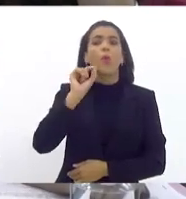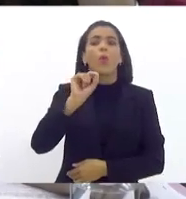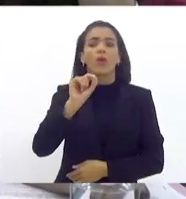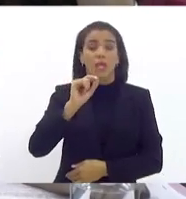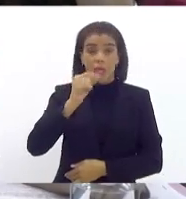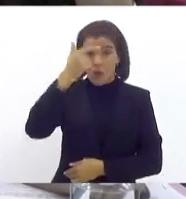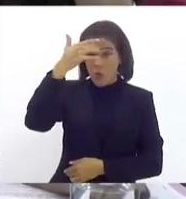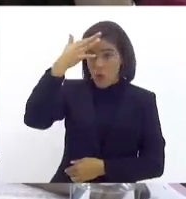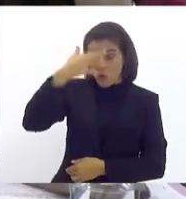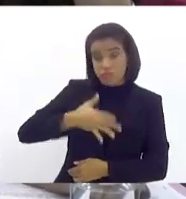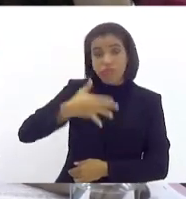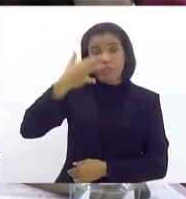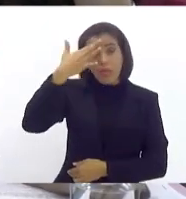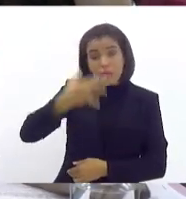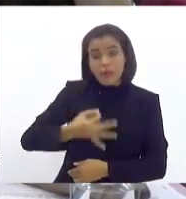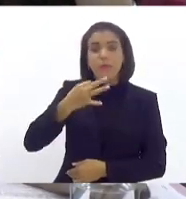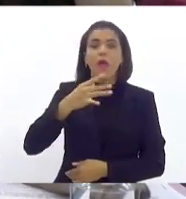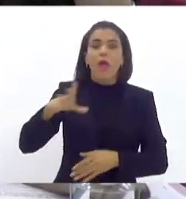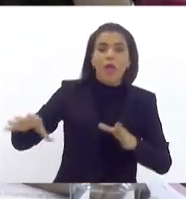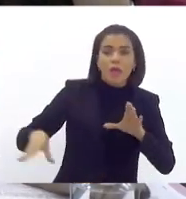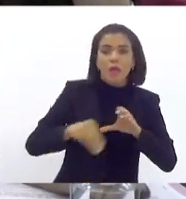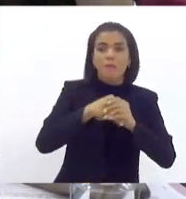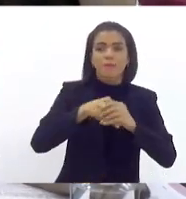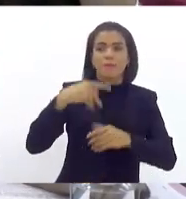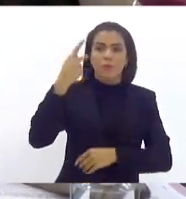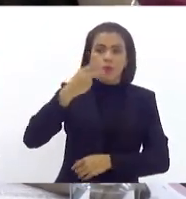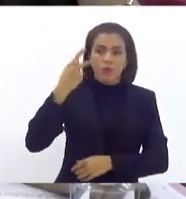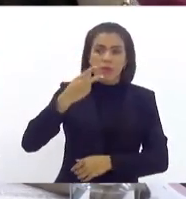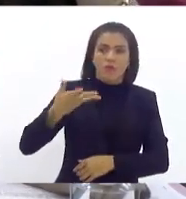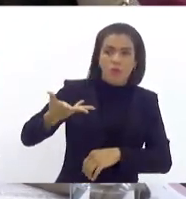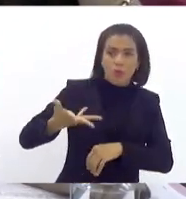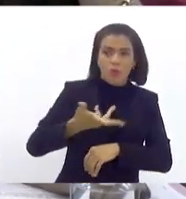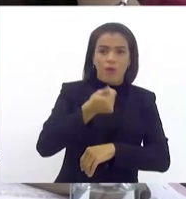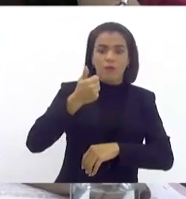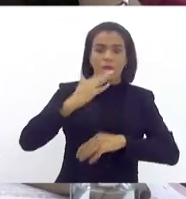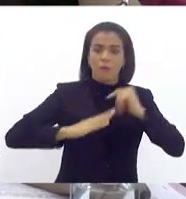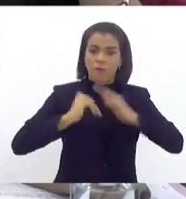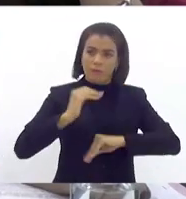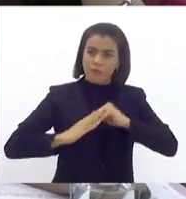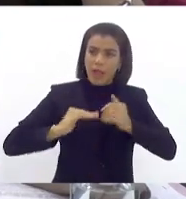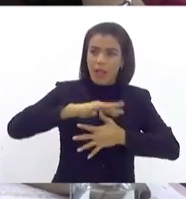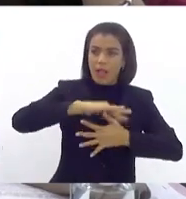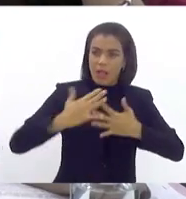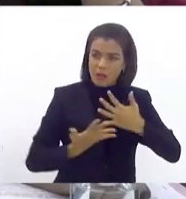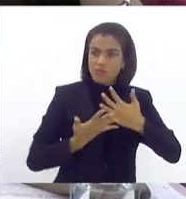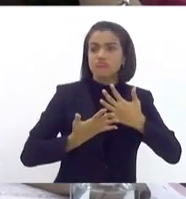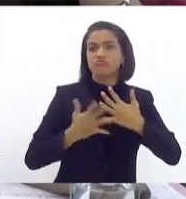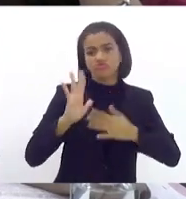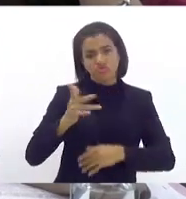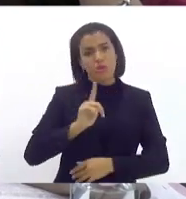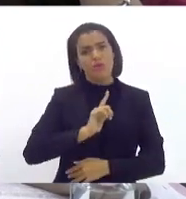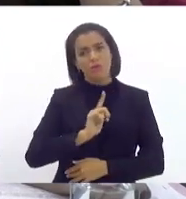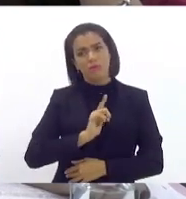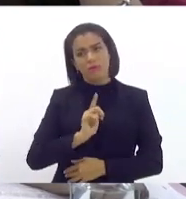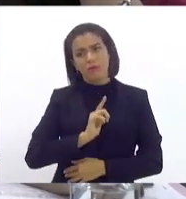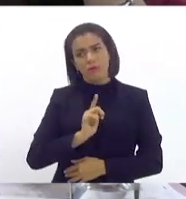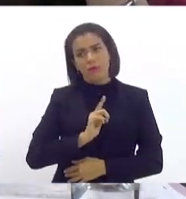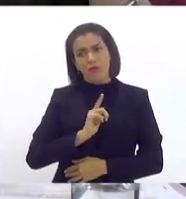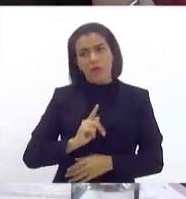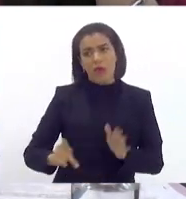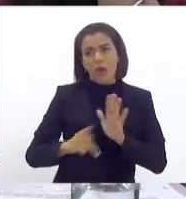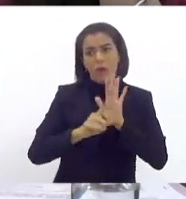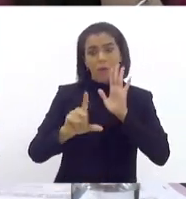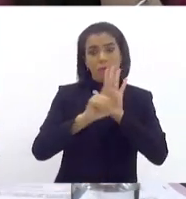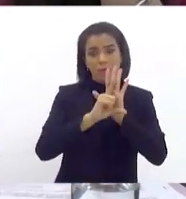minha interpretação, diz aqui, a implementação de políticas de qualificação profissional e habilitação em línguas de sinais, isto já ocorre. Porque a própria lei,